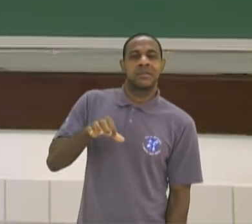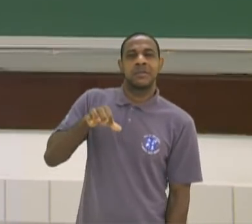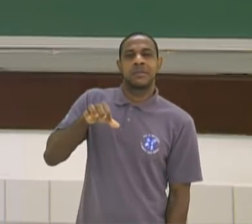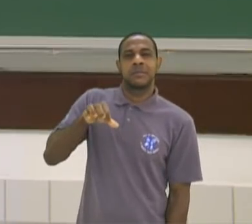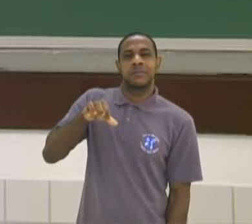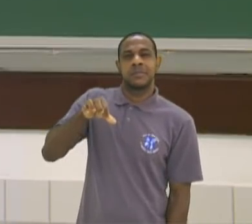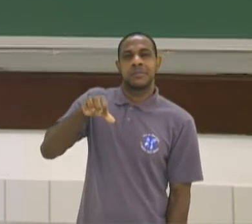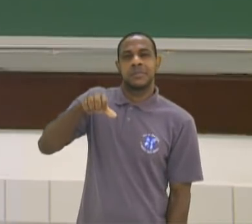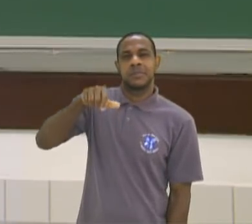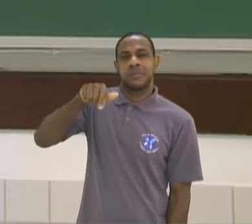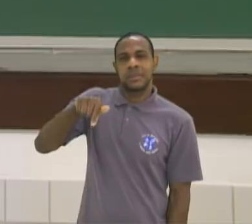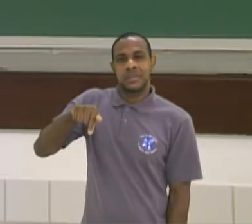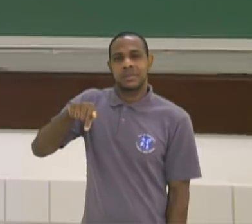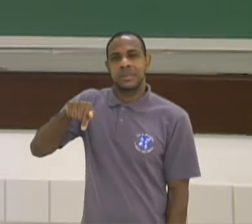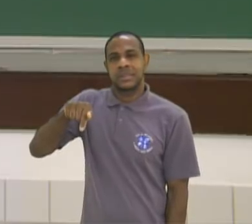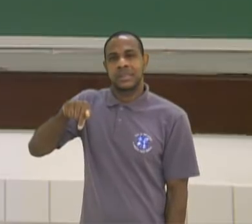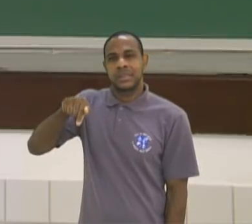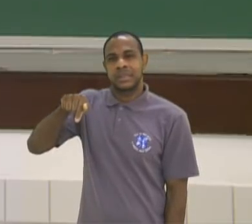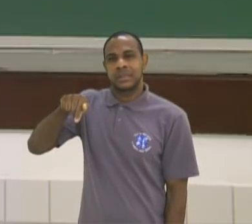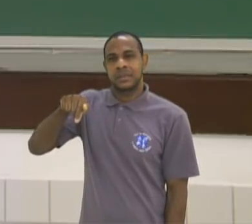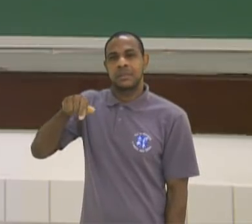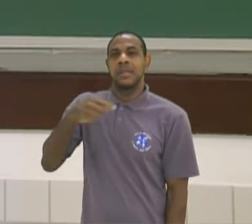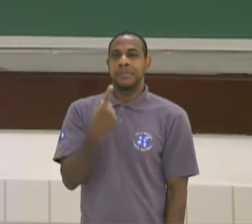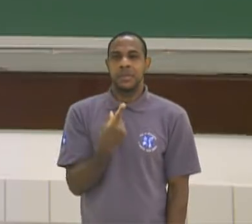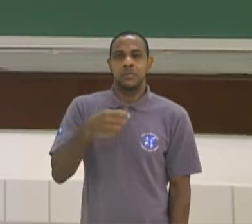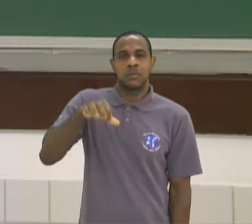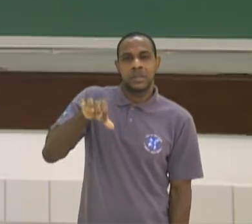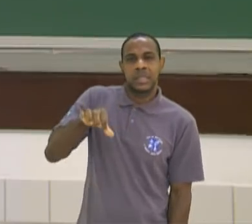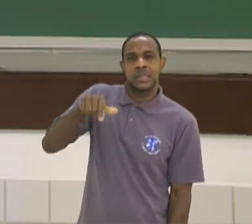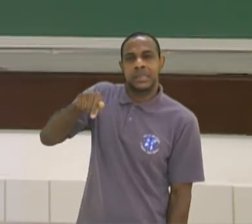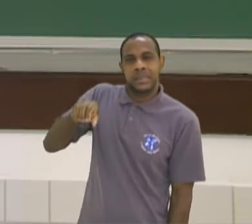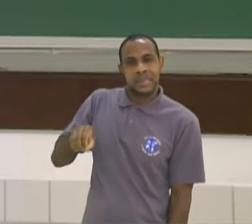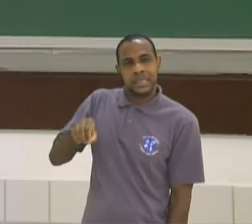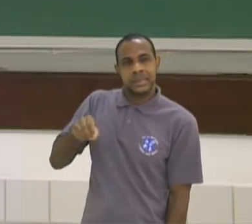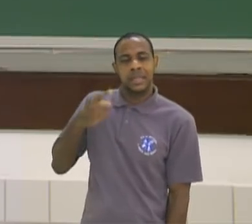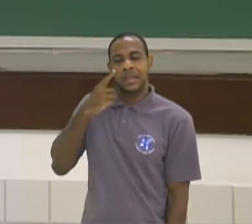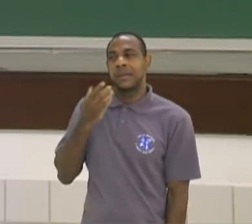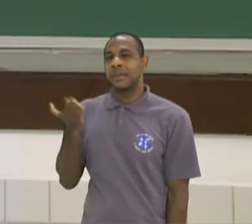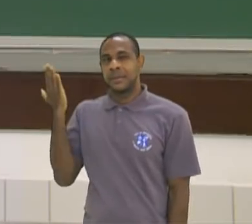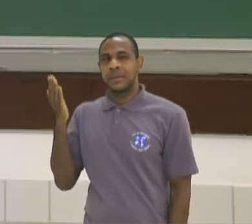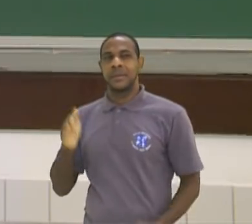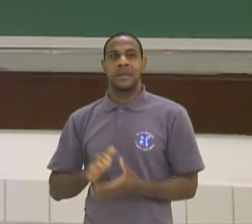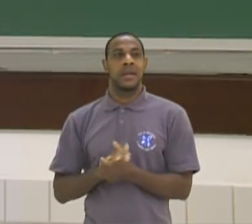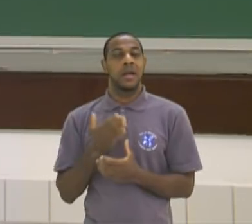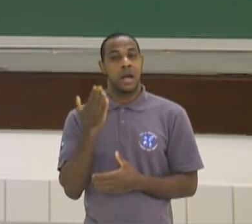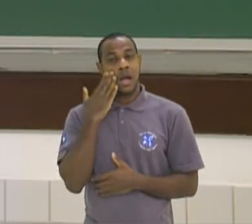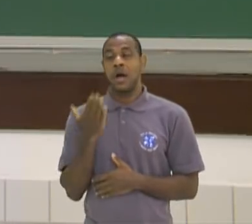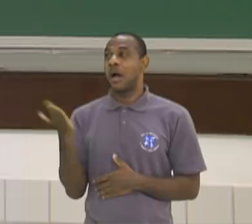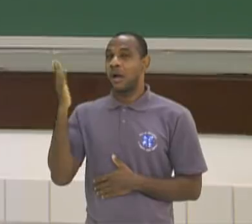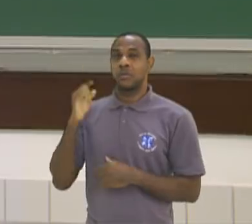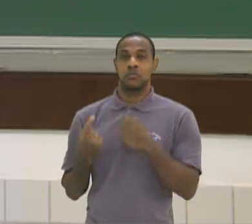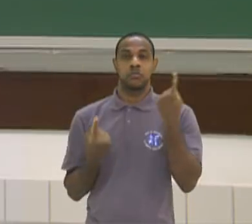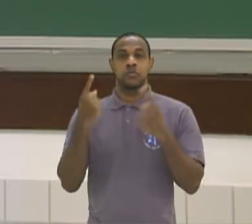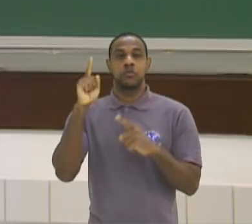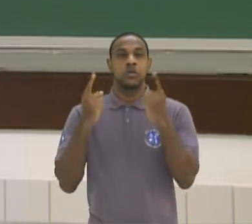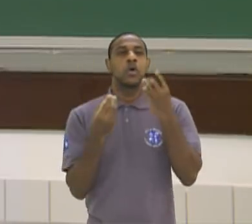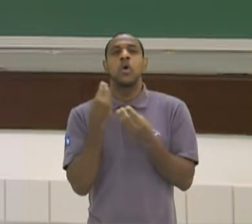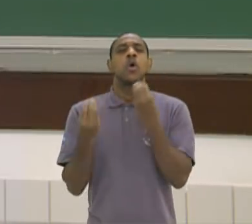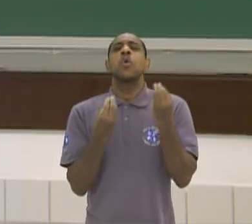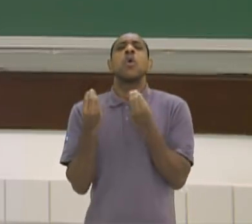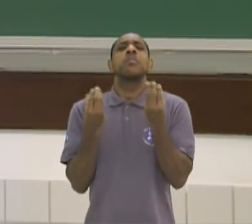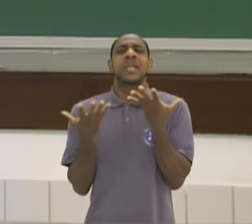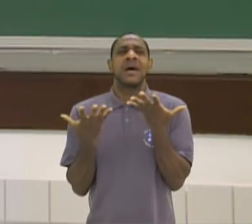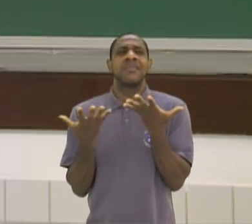1970. Lembra que no governo Geisel estávamos falando desse período? Vamos agora para o Chile. Como estava esse